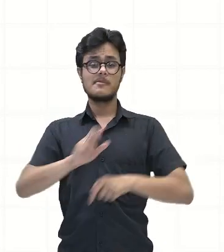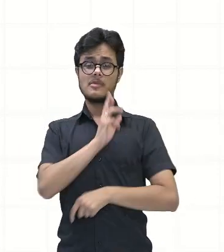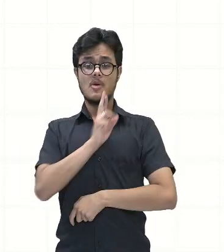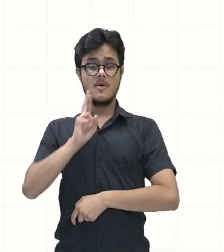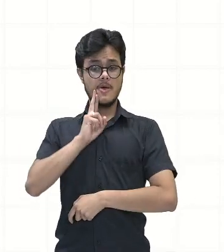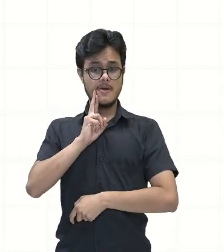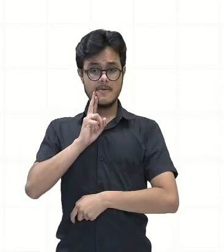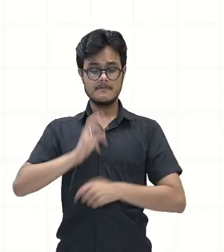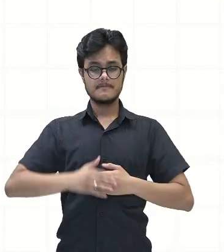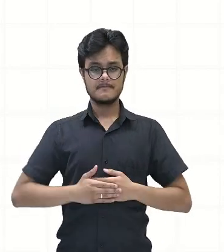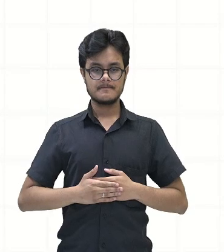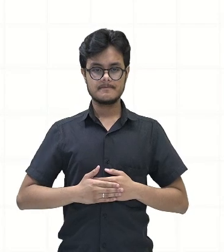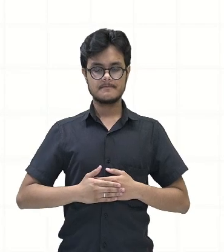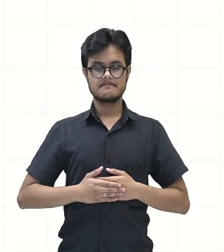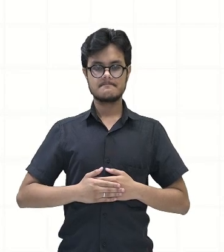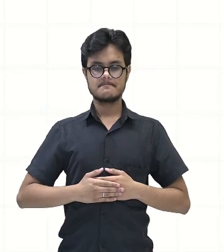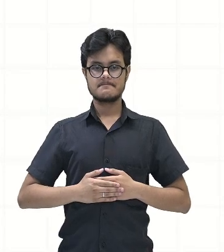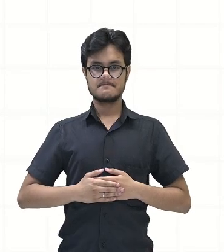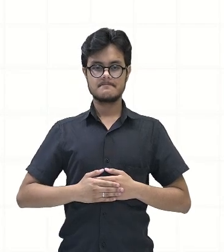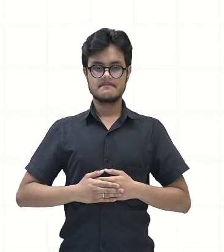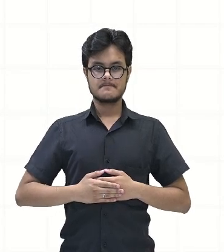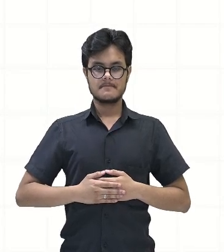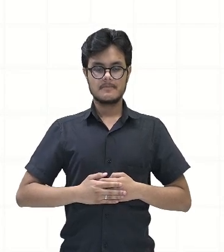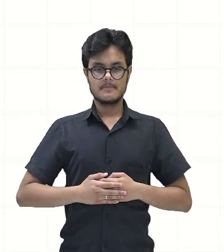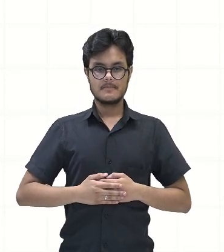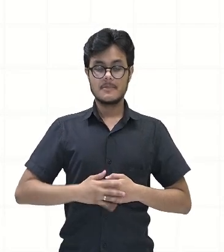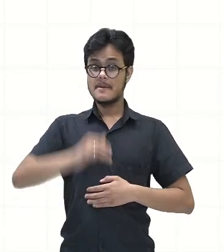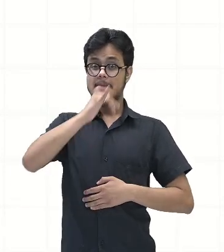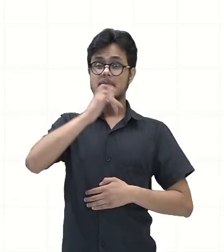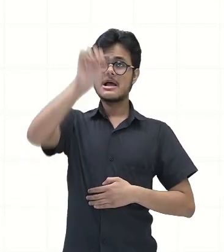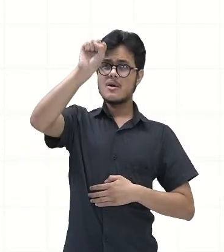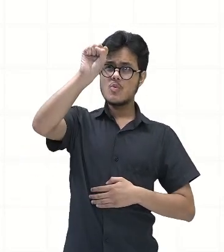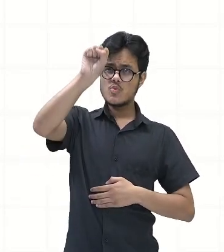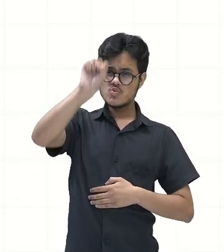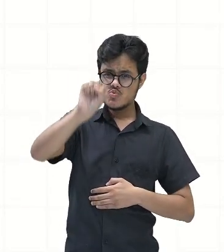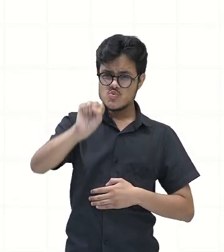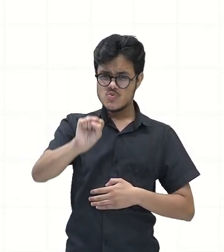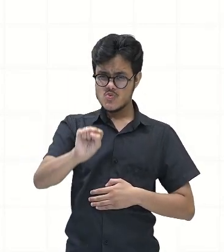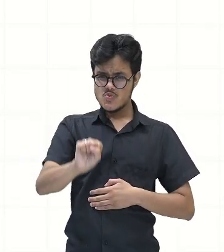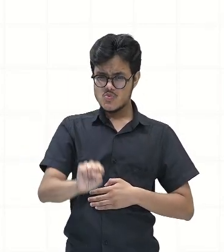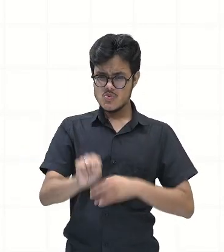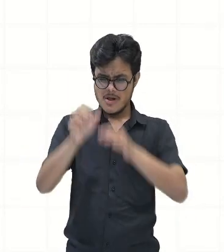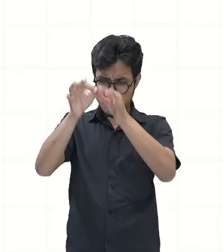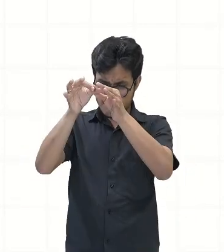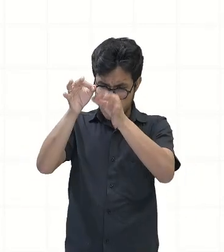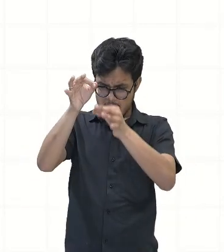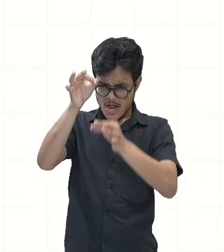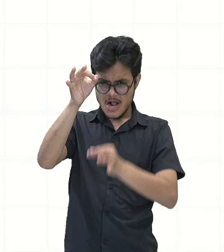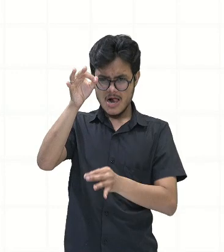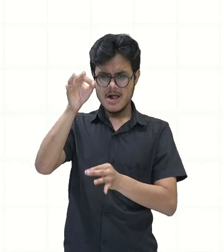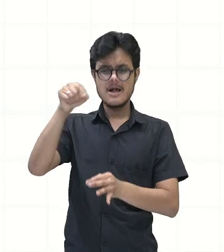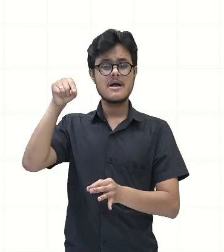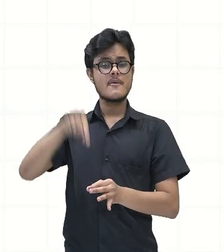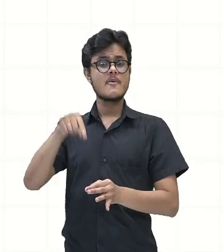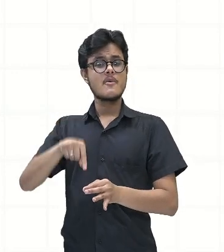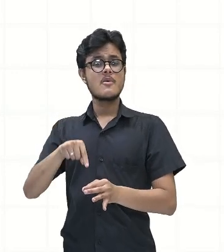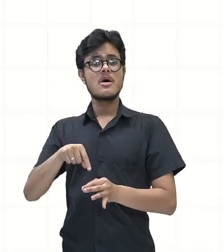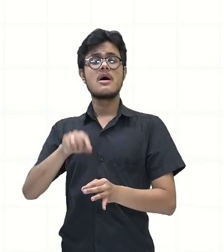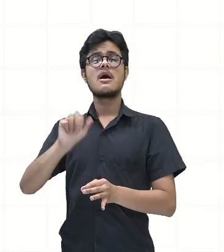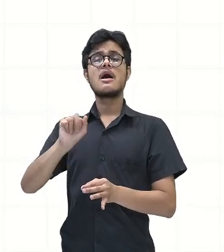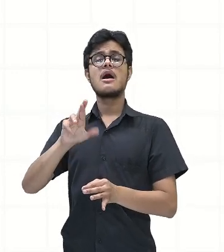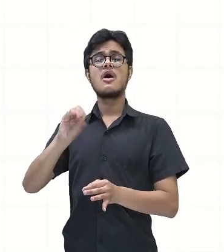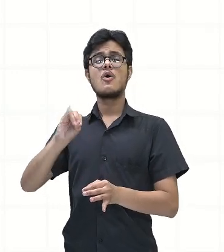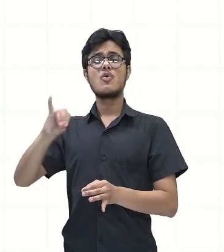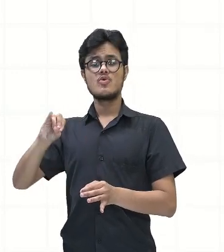extremo mais meridional, ou o ponto extremo ao sul, eu tenho o arroio Chuí, que fica aqui,